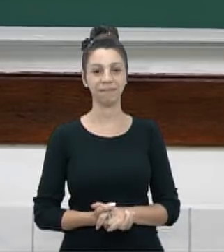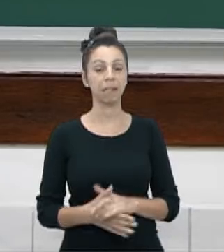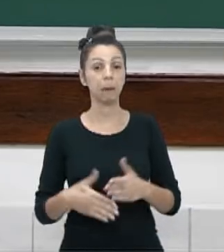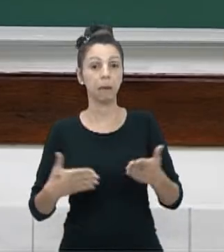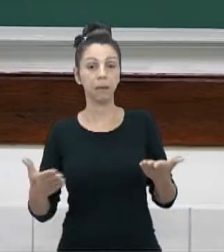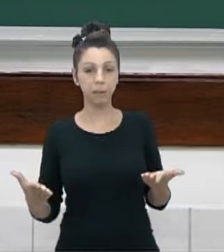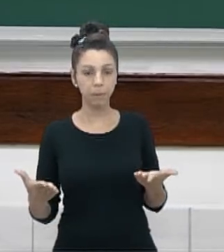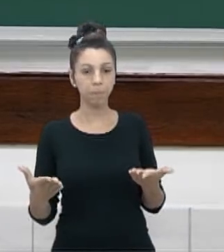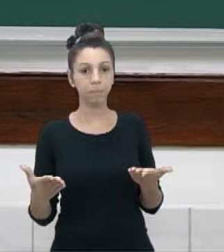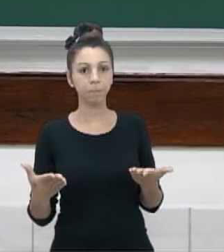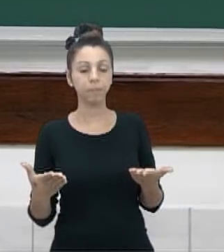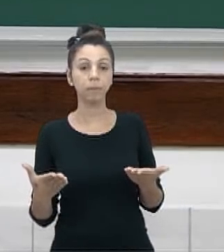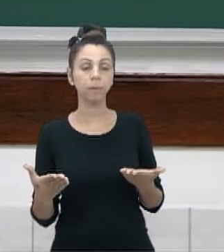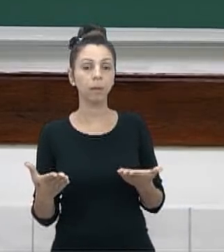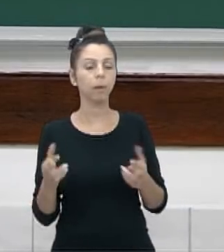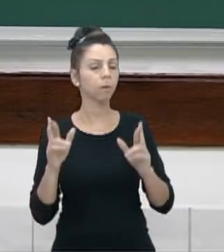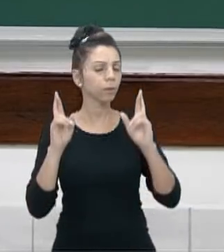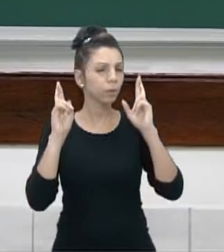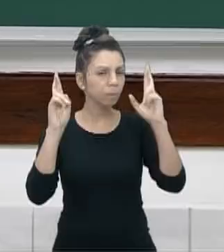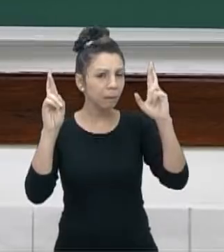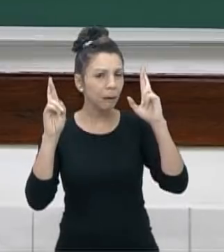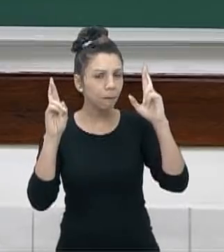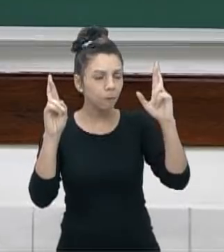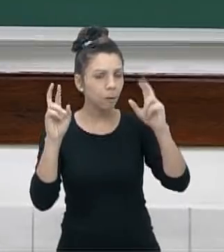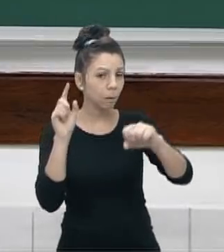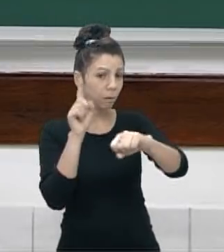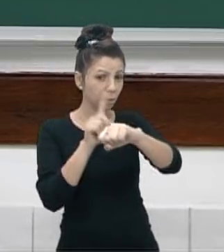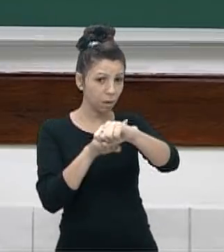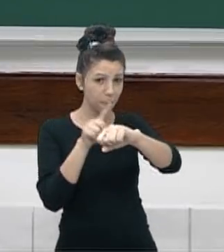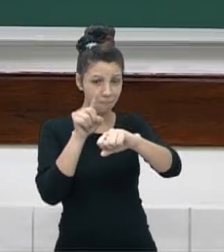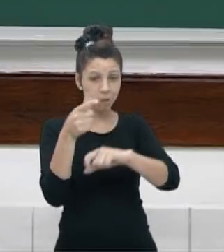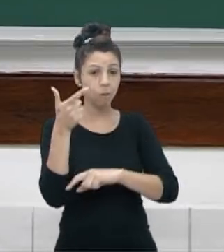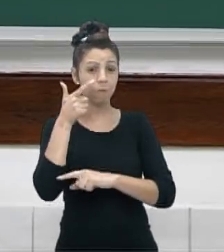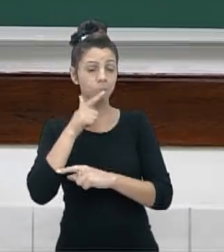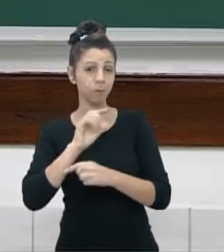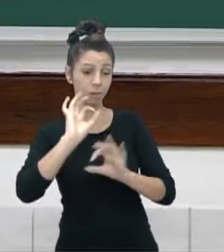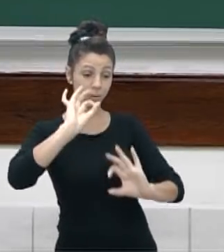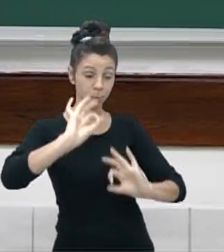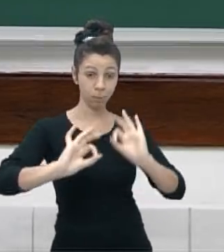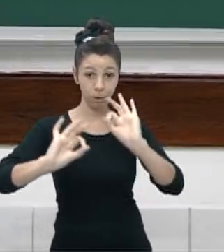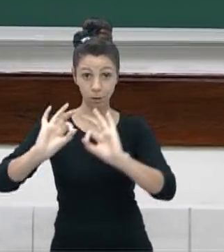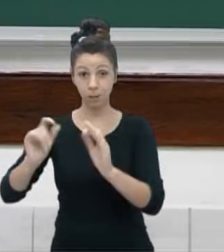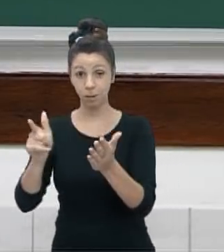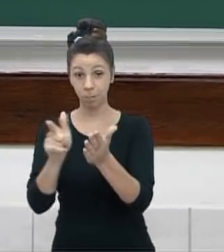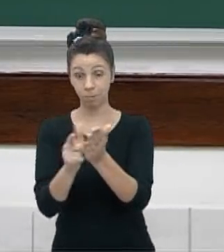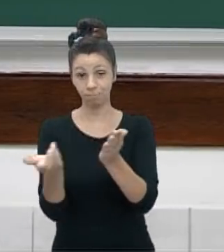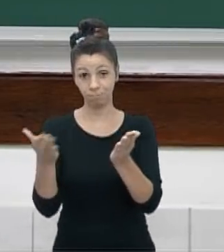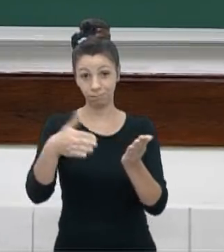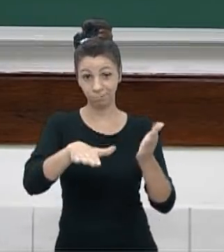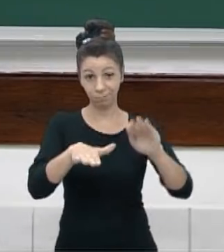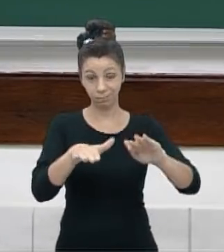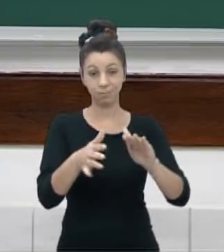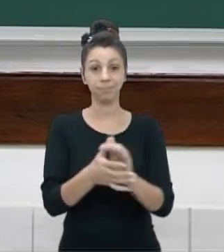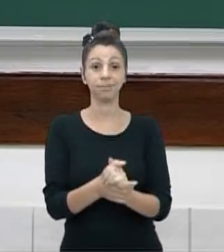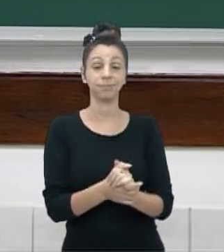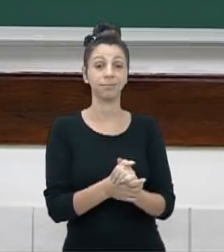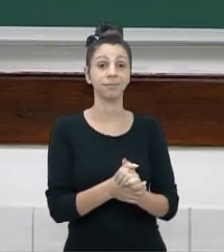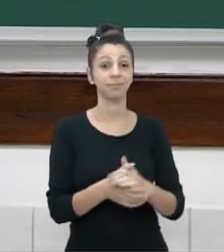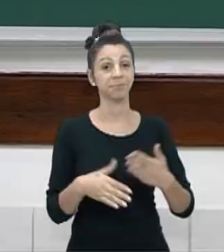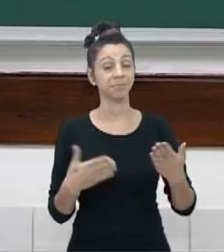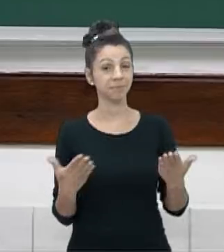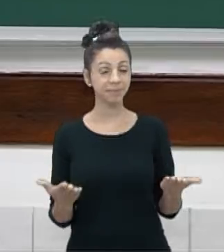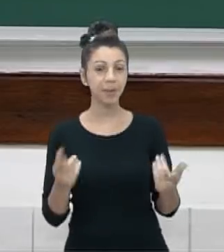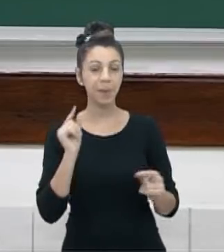Então, pessoal, espero que tenha aí dado o tempo suficiente para vocês elaborarem um folder, né? E, de repente,